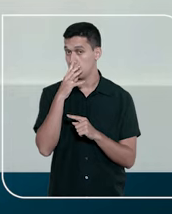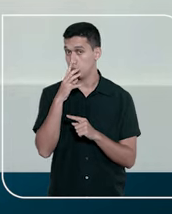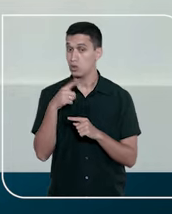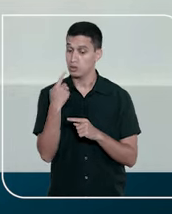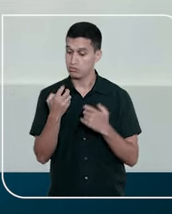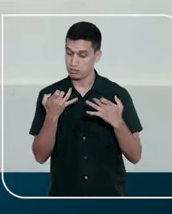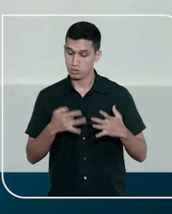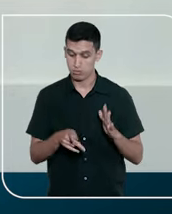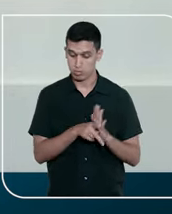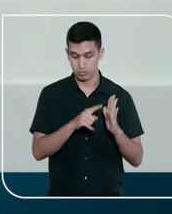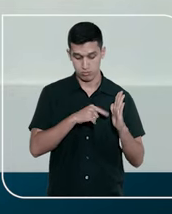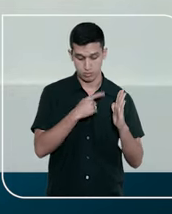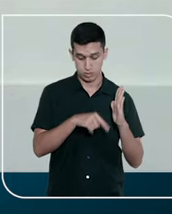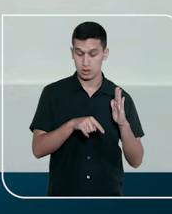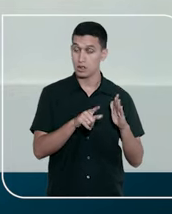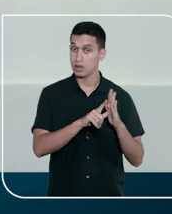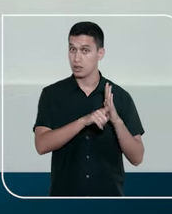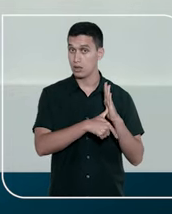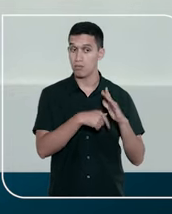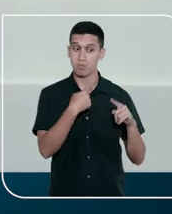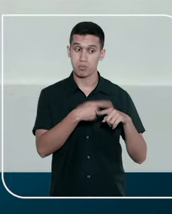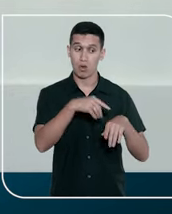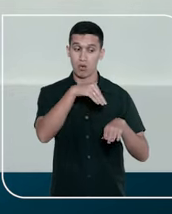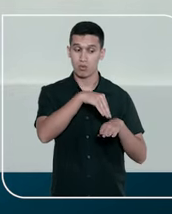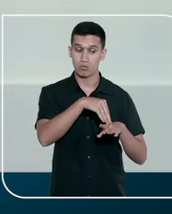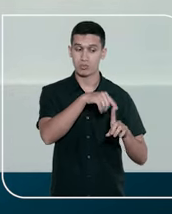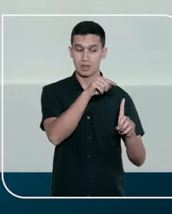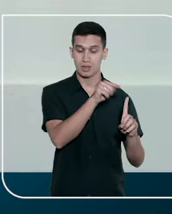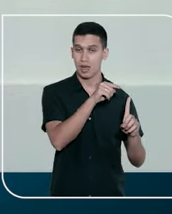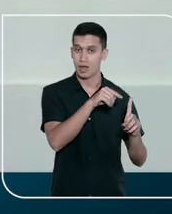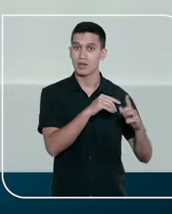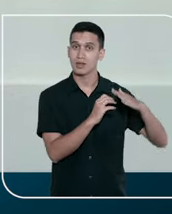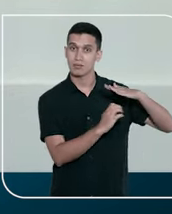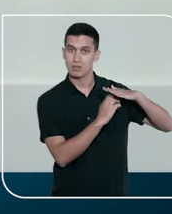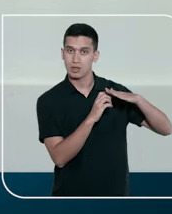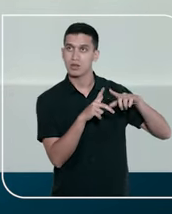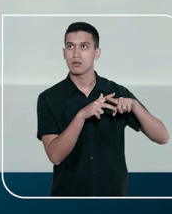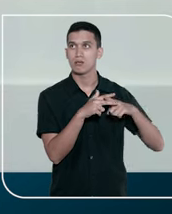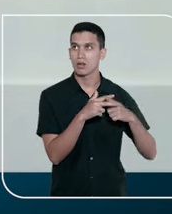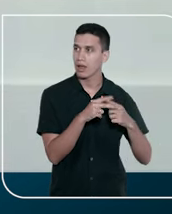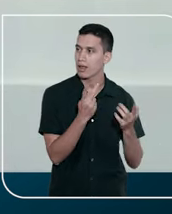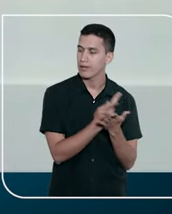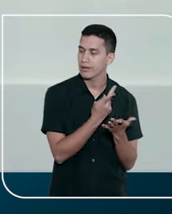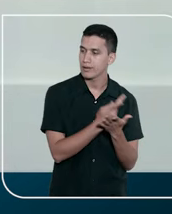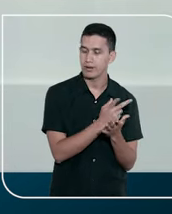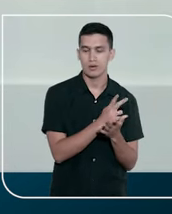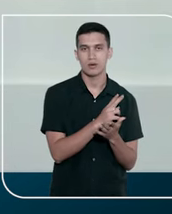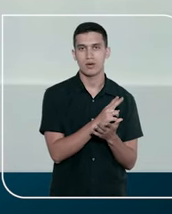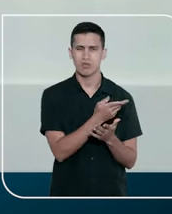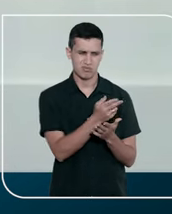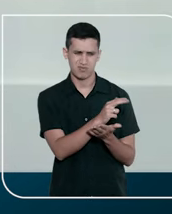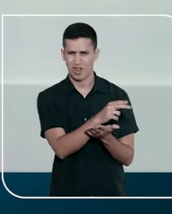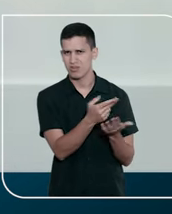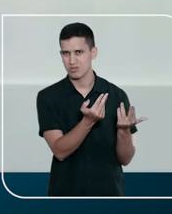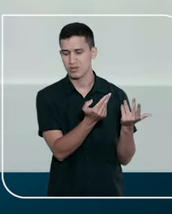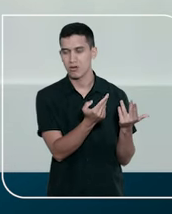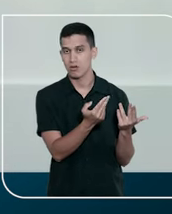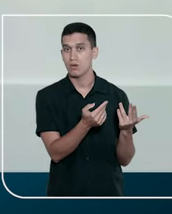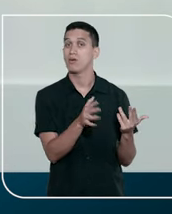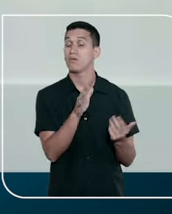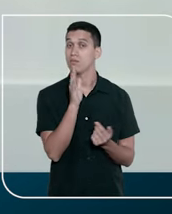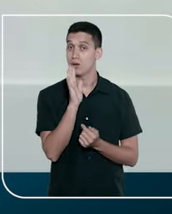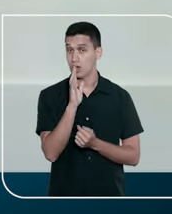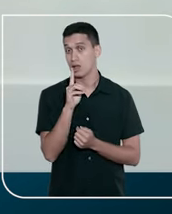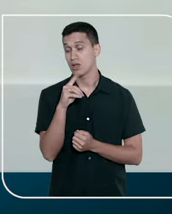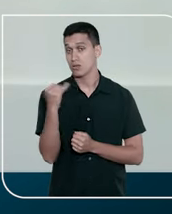cancelamento e atraso por culpa da empresa, ou seja, isso, uma manutenção não programada, algo como isso. Mas